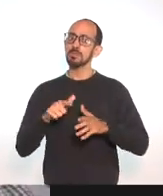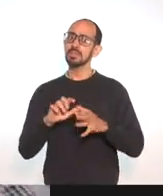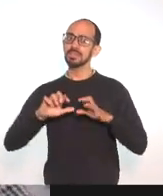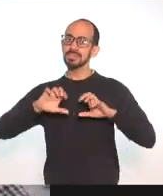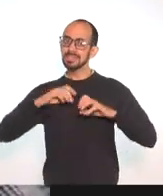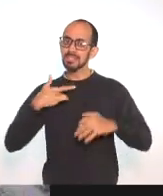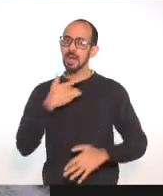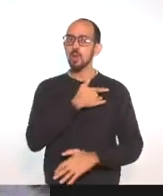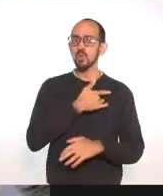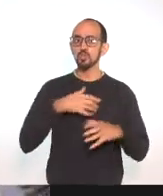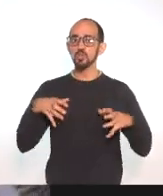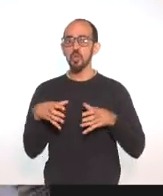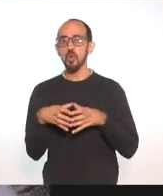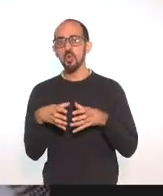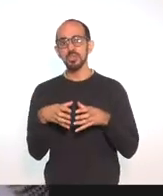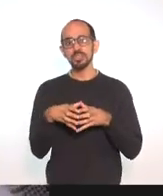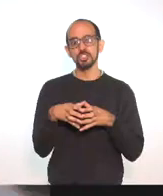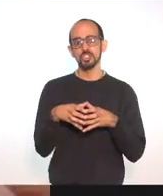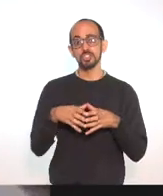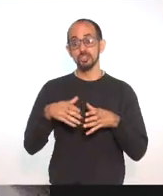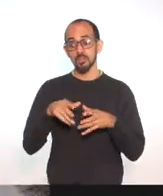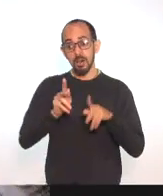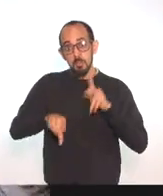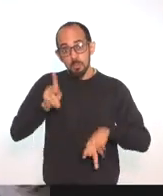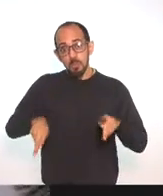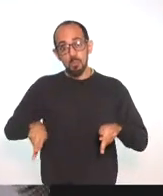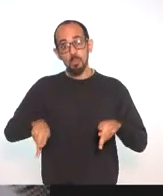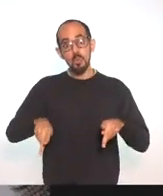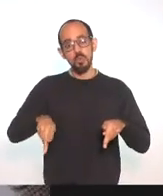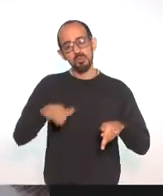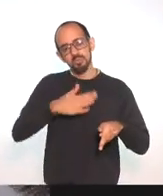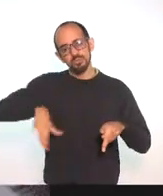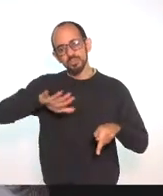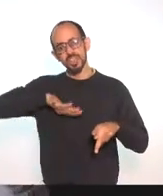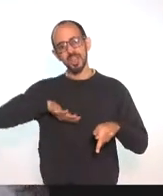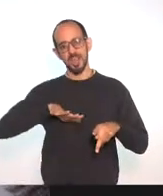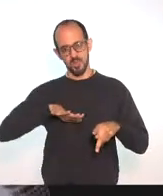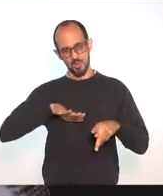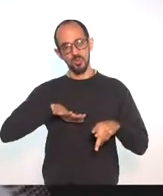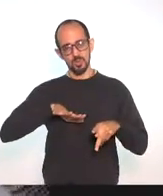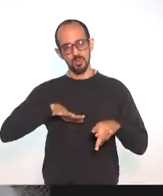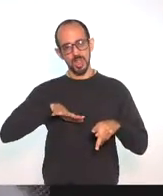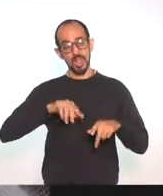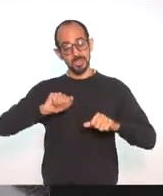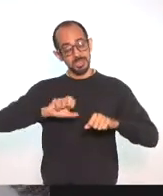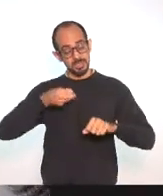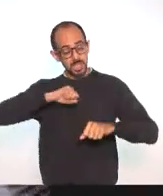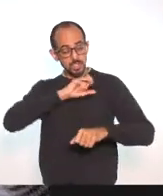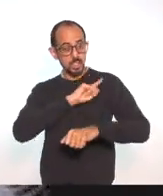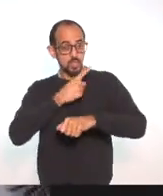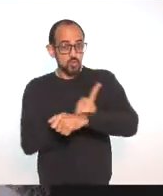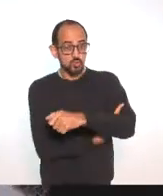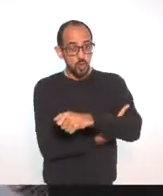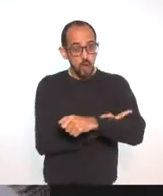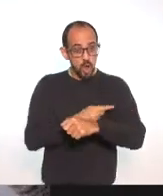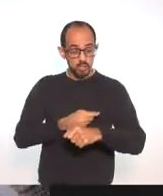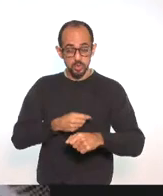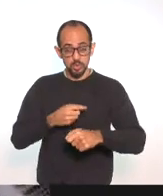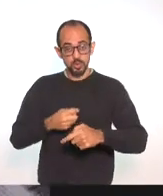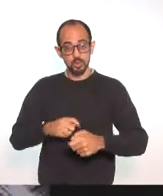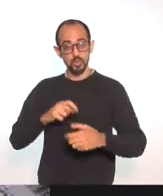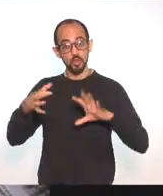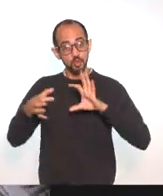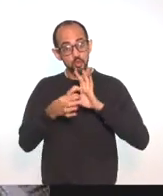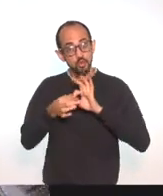e pensando em uma questão de saúde pública e saúde coletiva esforços coordenados trazem Mais resultados Precisamos sim nos